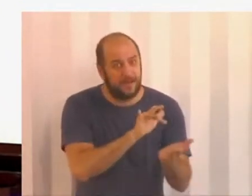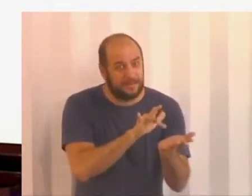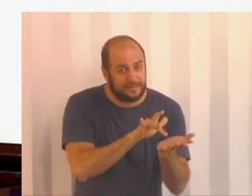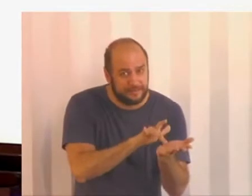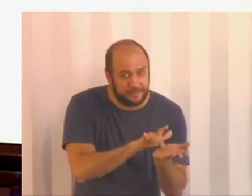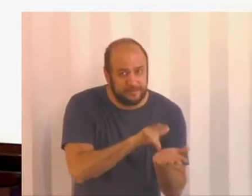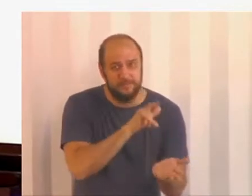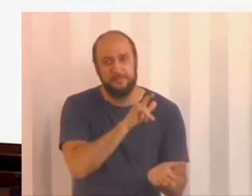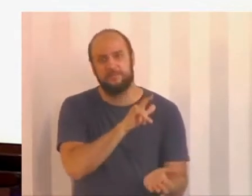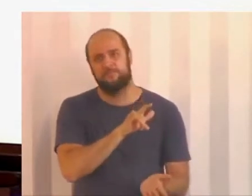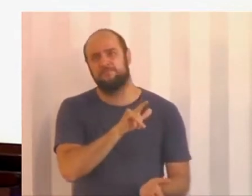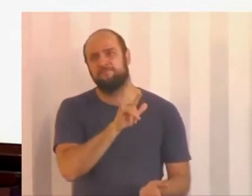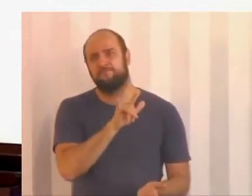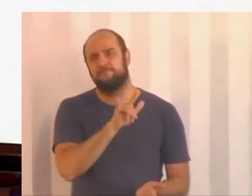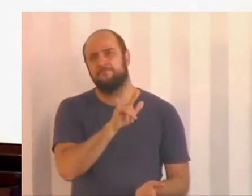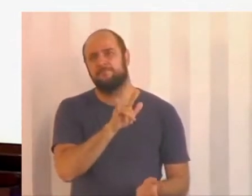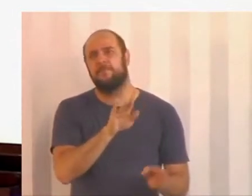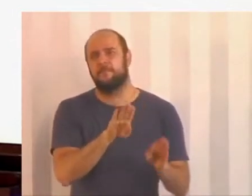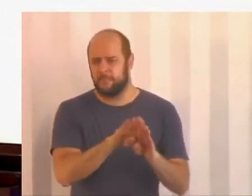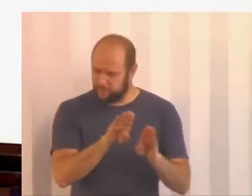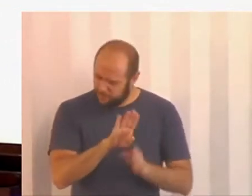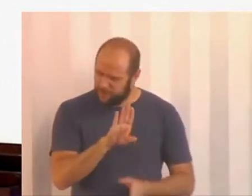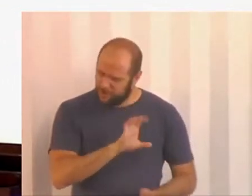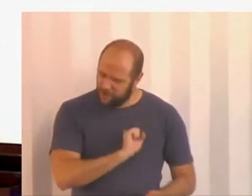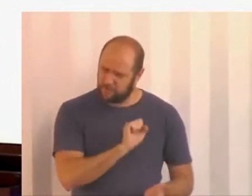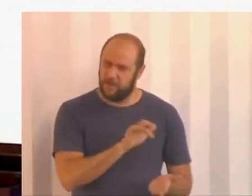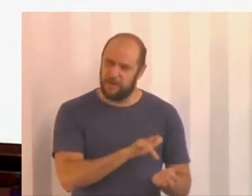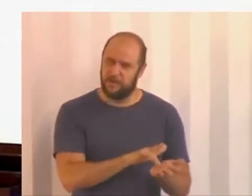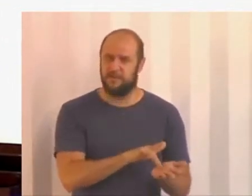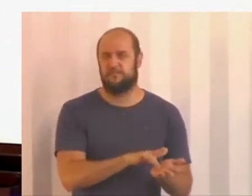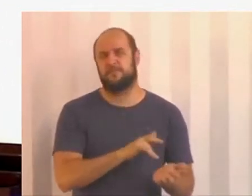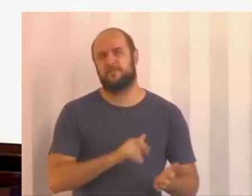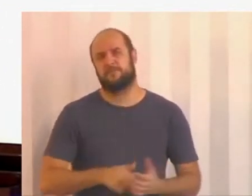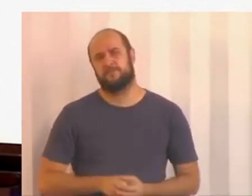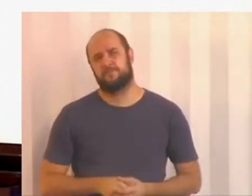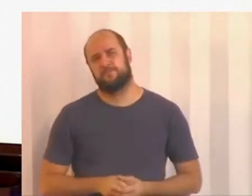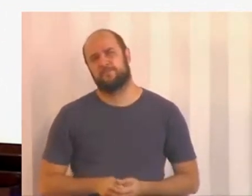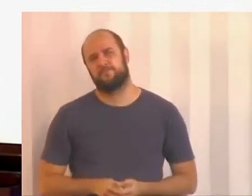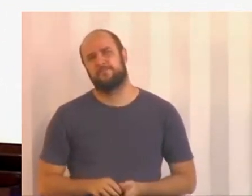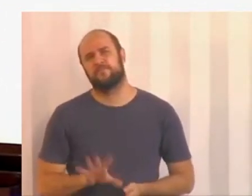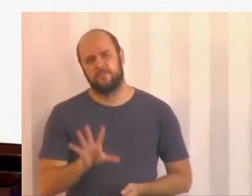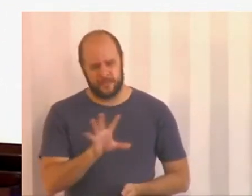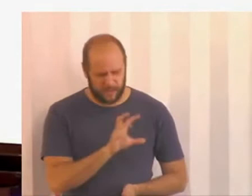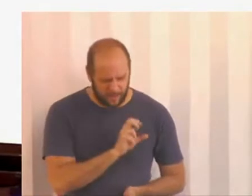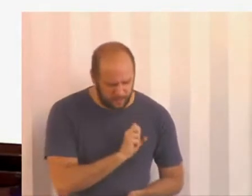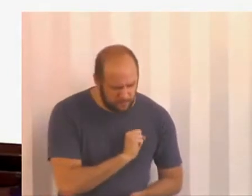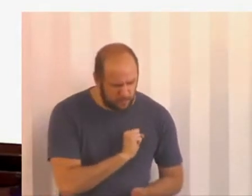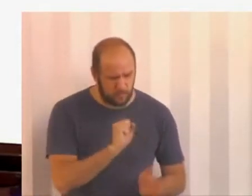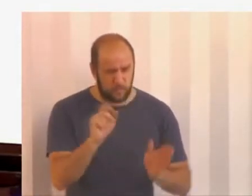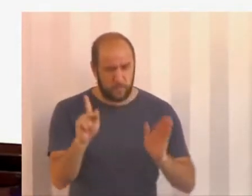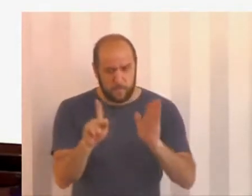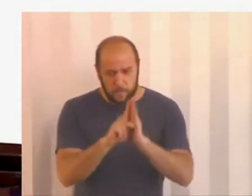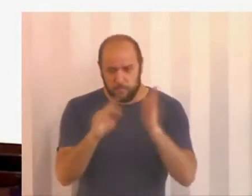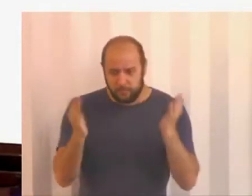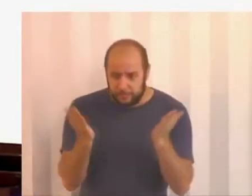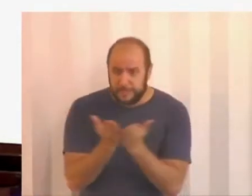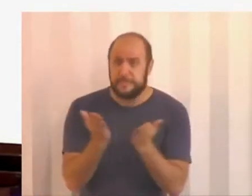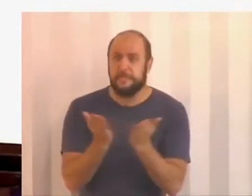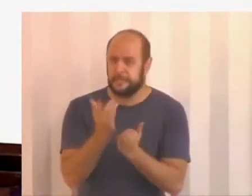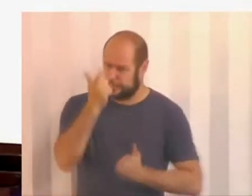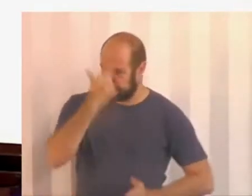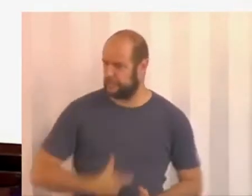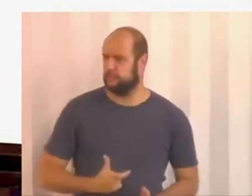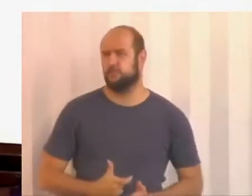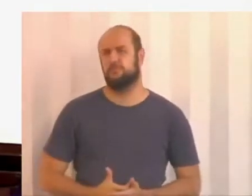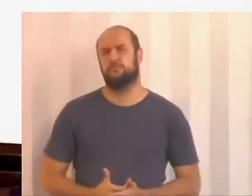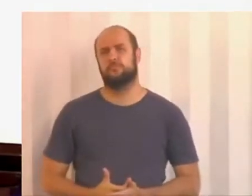nossos inimigos. E esse amor é característico no verdadeiro crente. Quando você vai